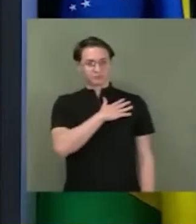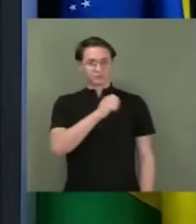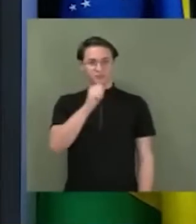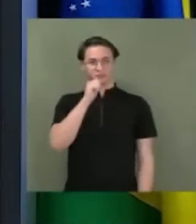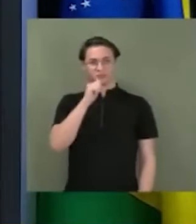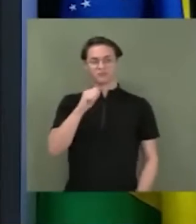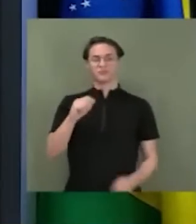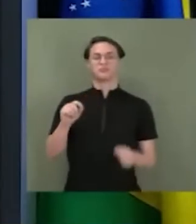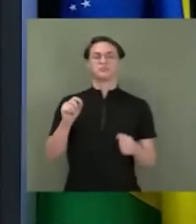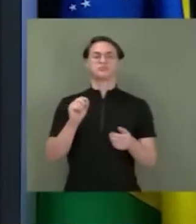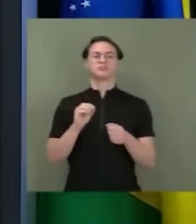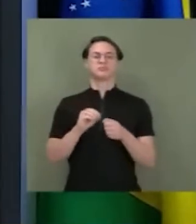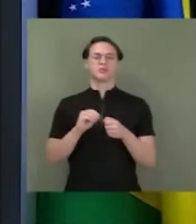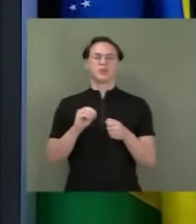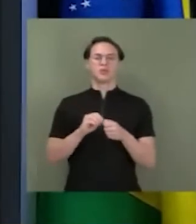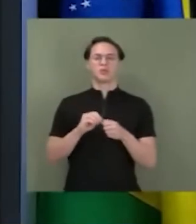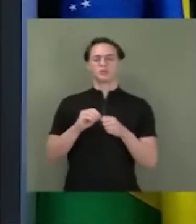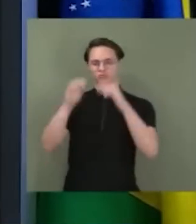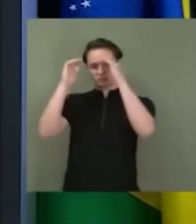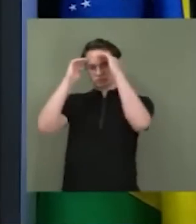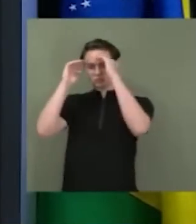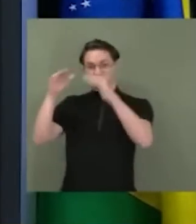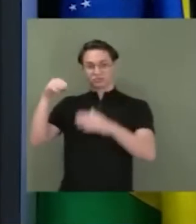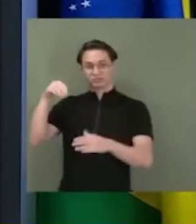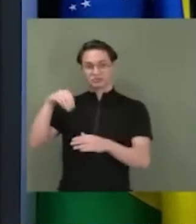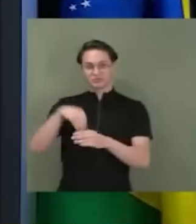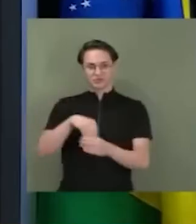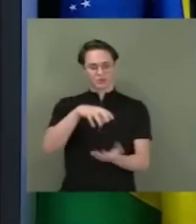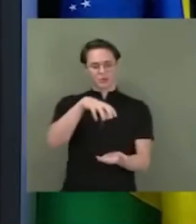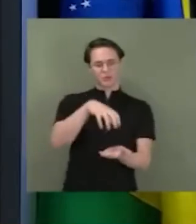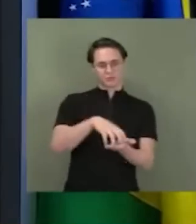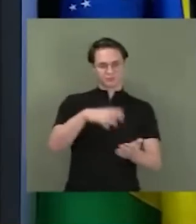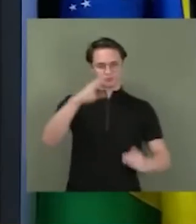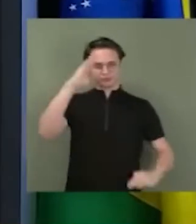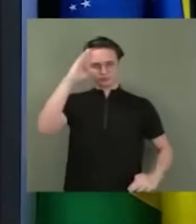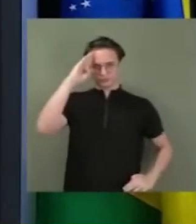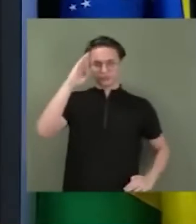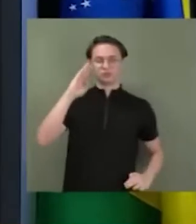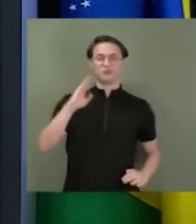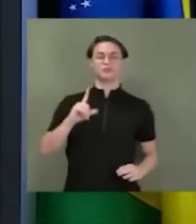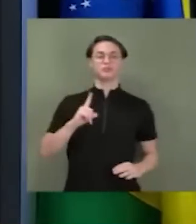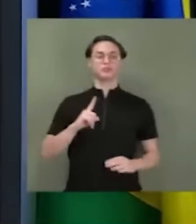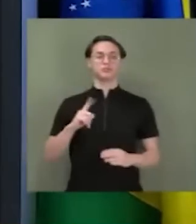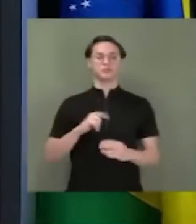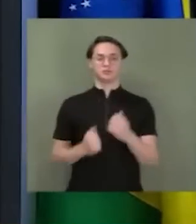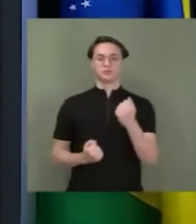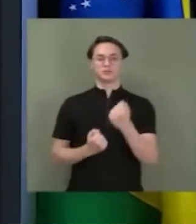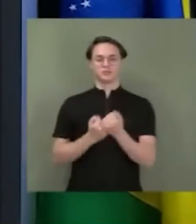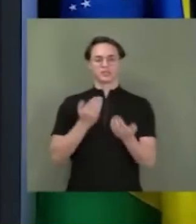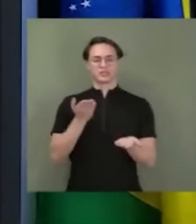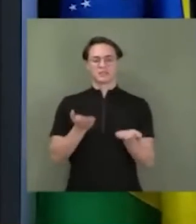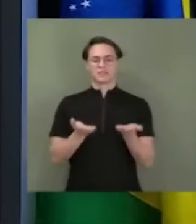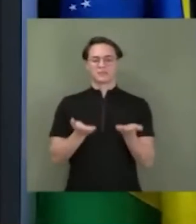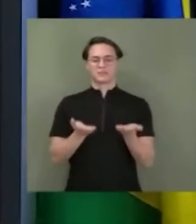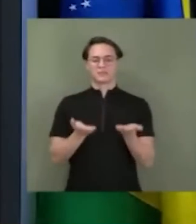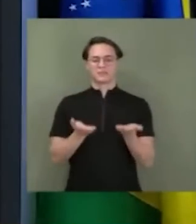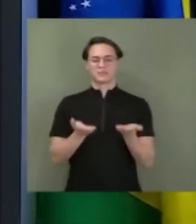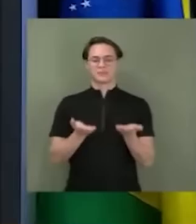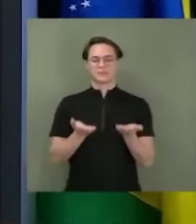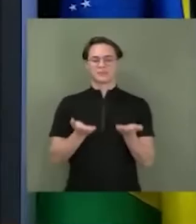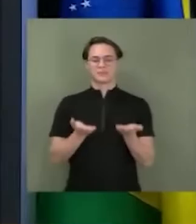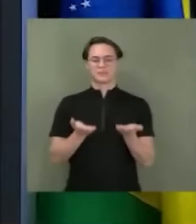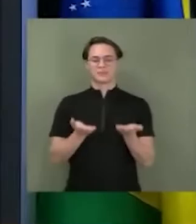e a subversão nos quartéis terminou com a grande contribuição militar para estabilidade política do país